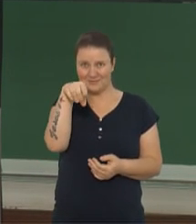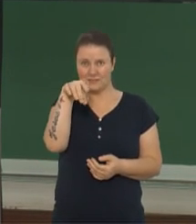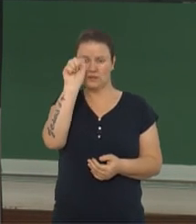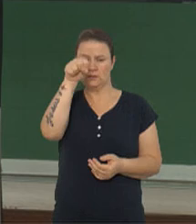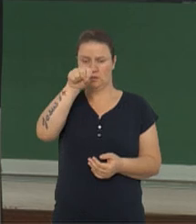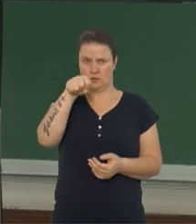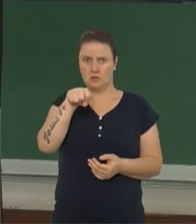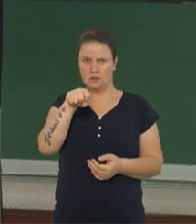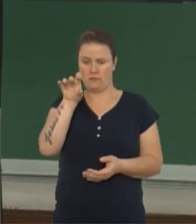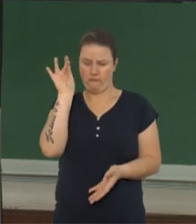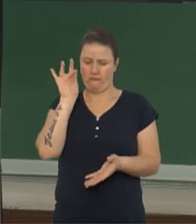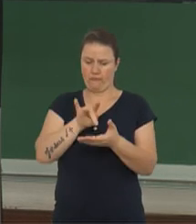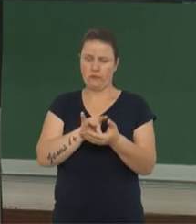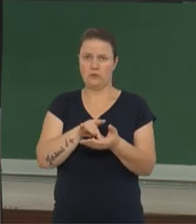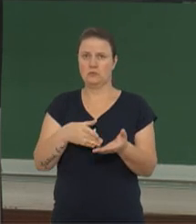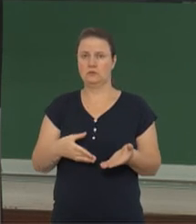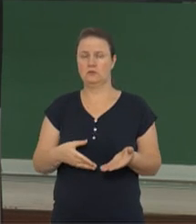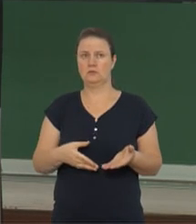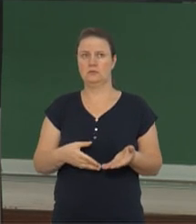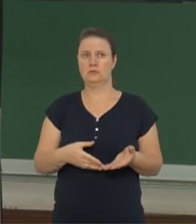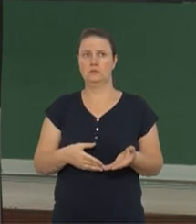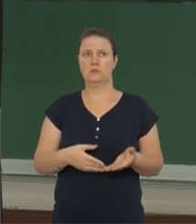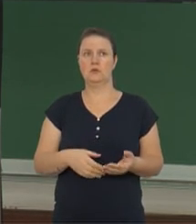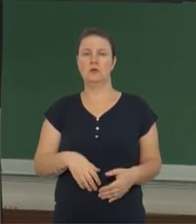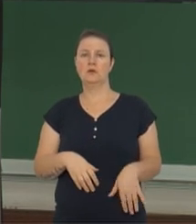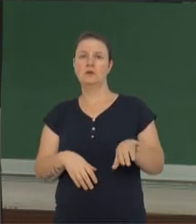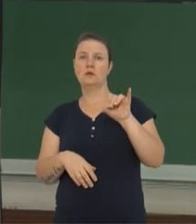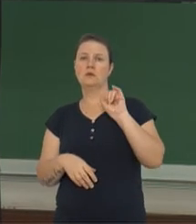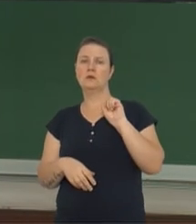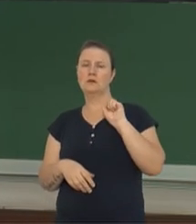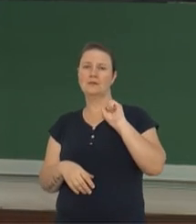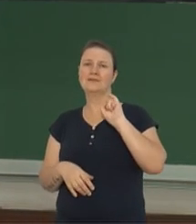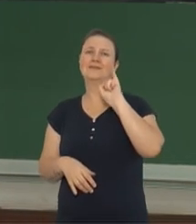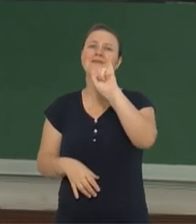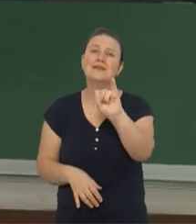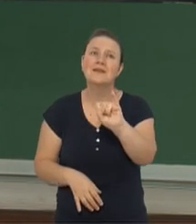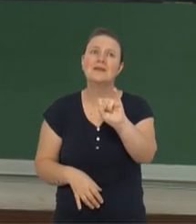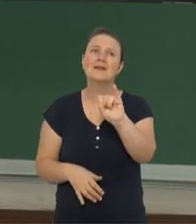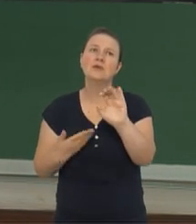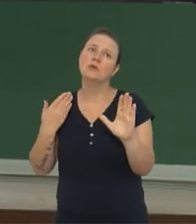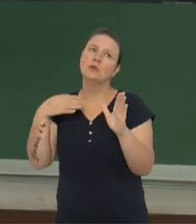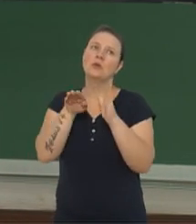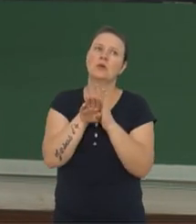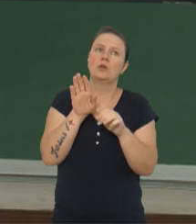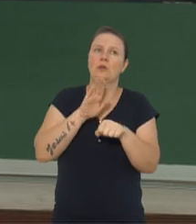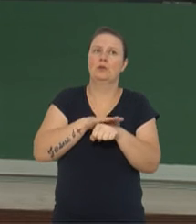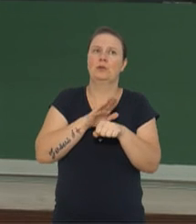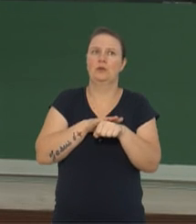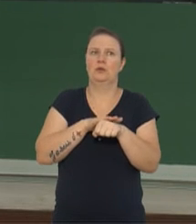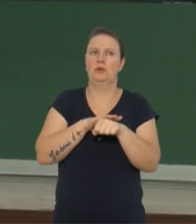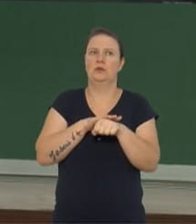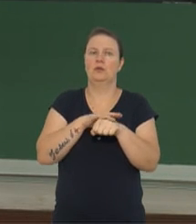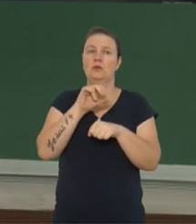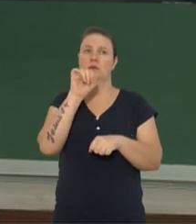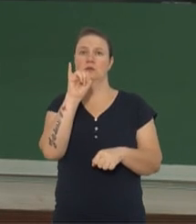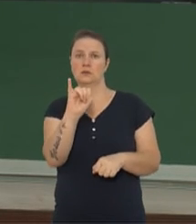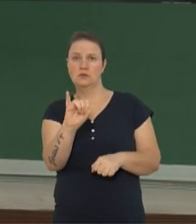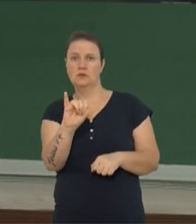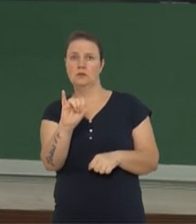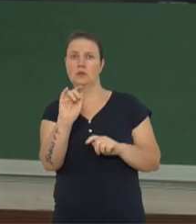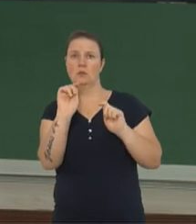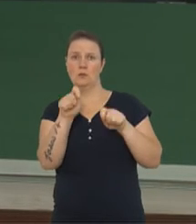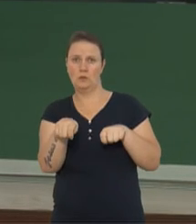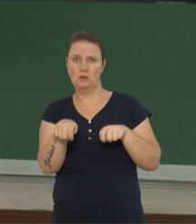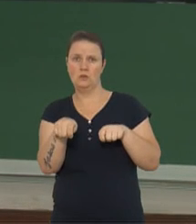negación. Entonces, si tuviera tiempo, si pudiera vivir, não funcionam como essa palavrinha